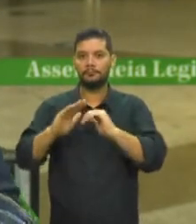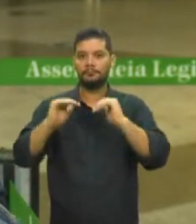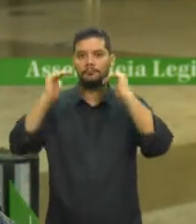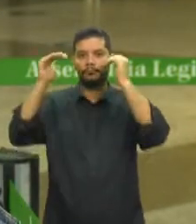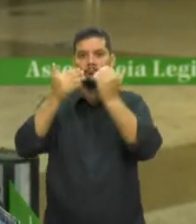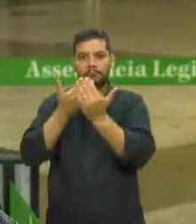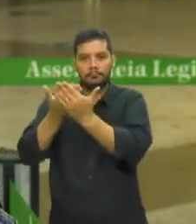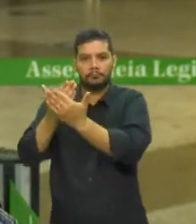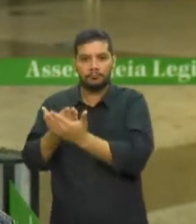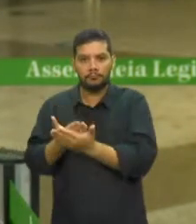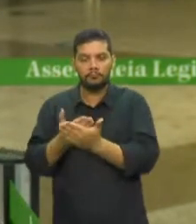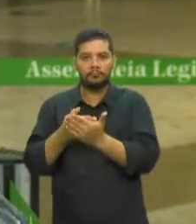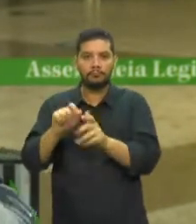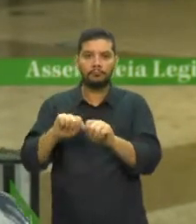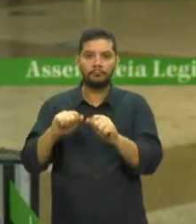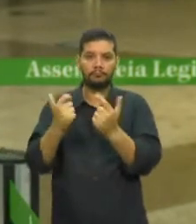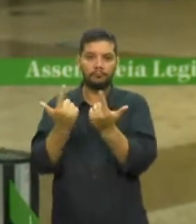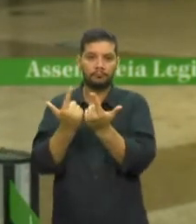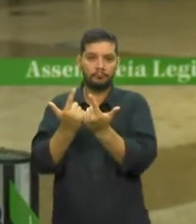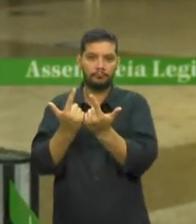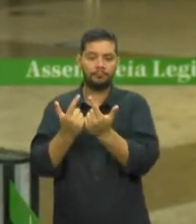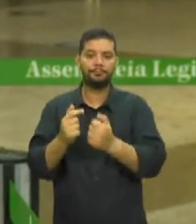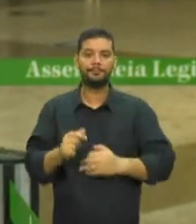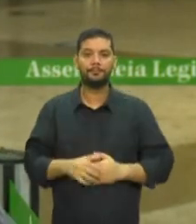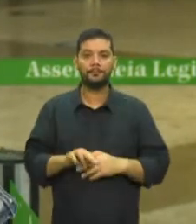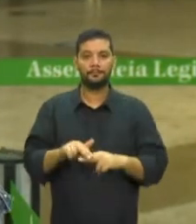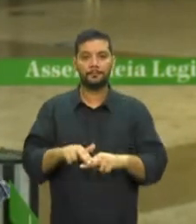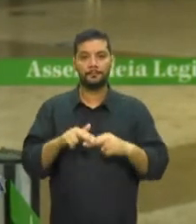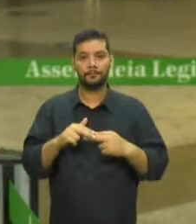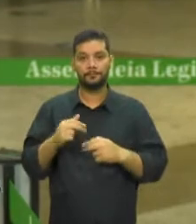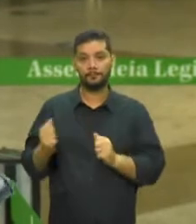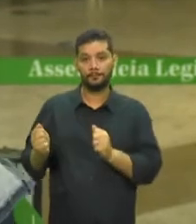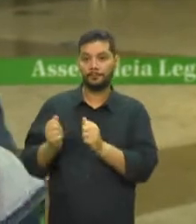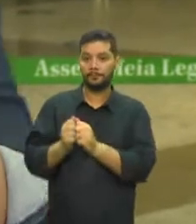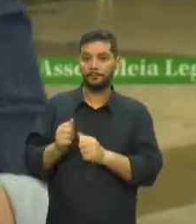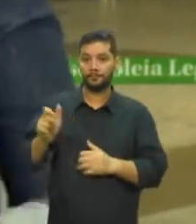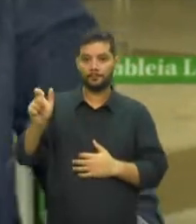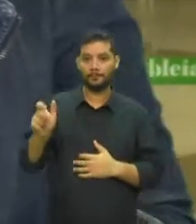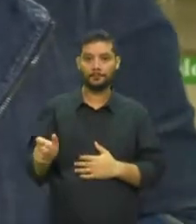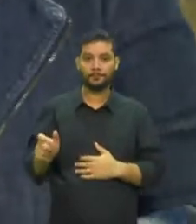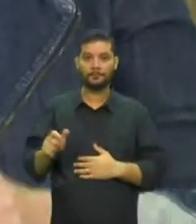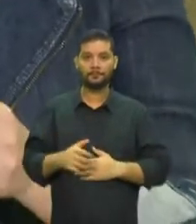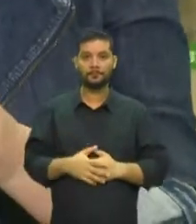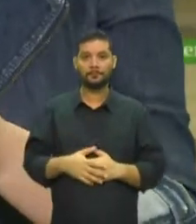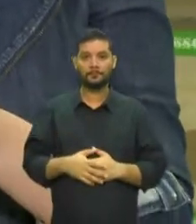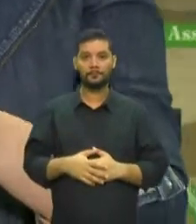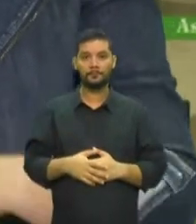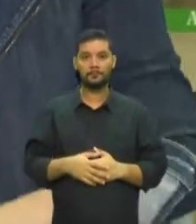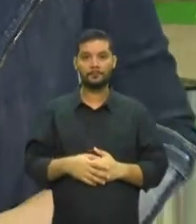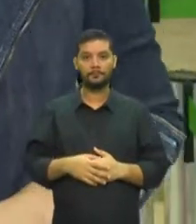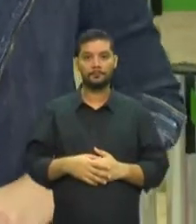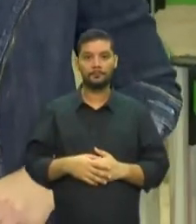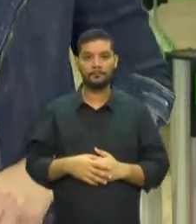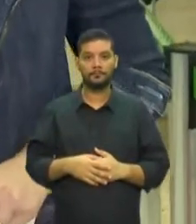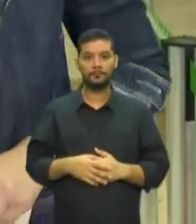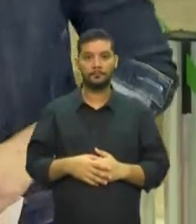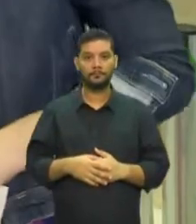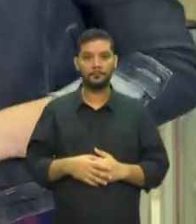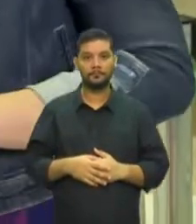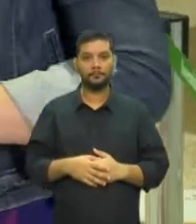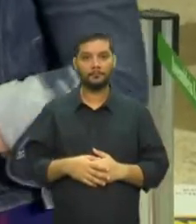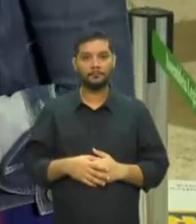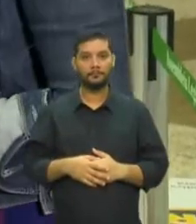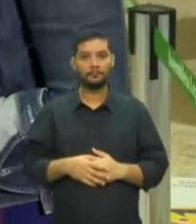da Assembleia Legislativa. Por isso, está aqui ao meu lado a secretária executiva do Conselho, a Luísa